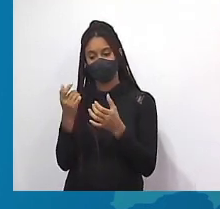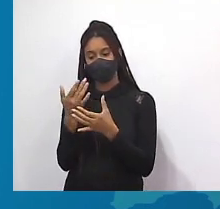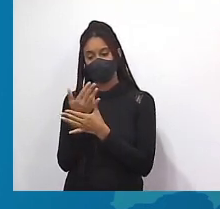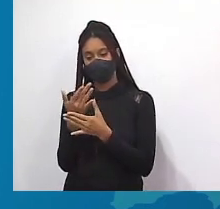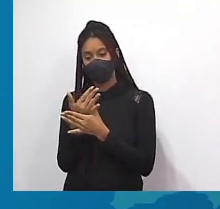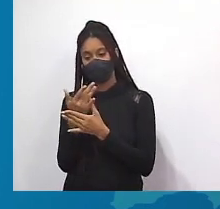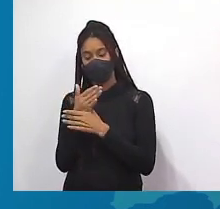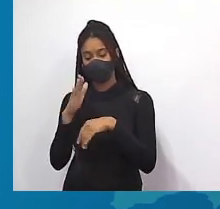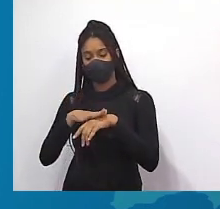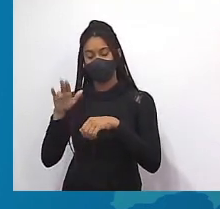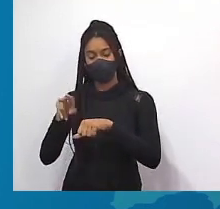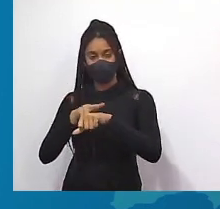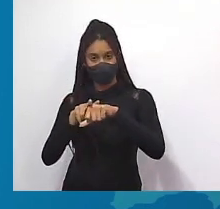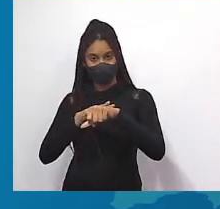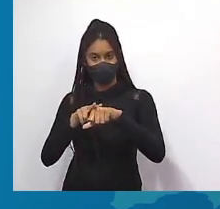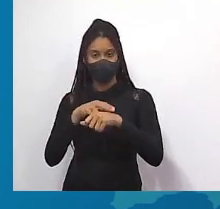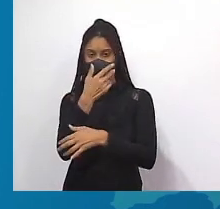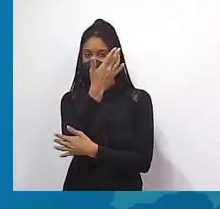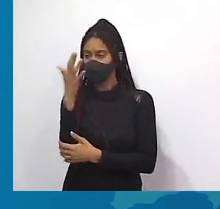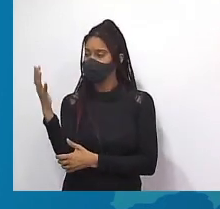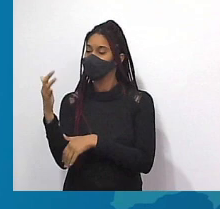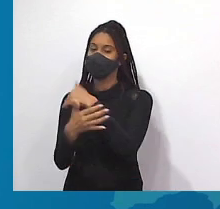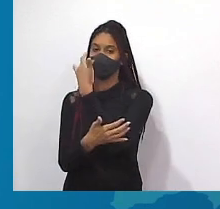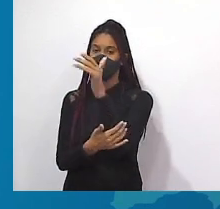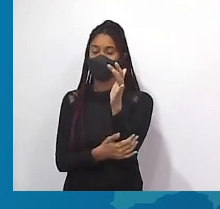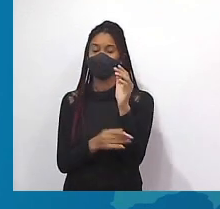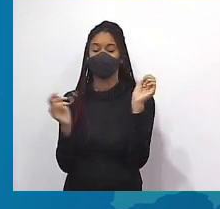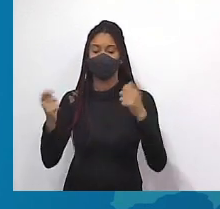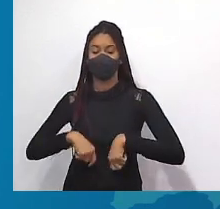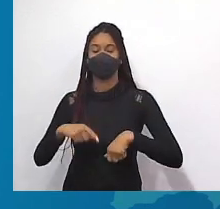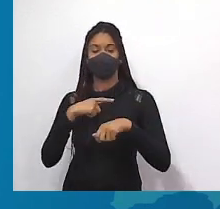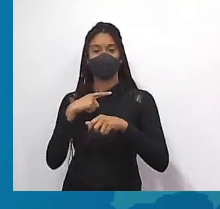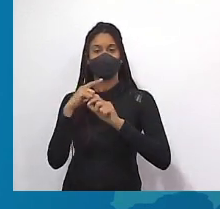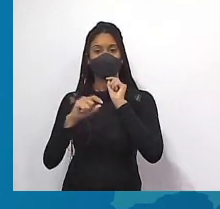né? Com maior capacidade de conseguir